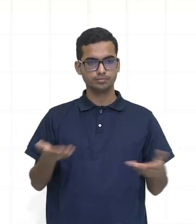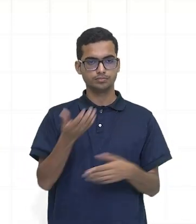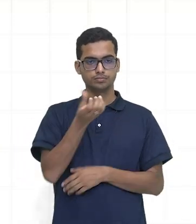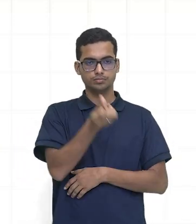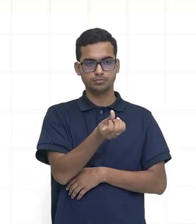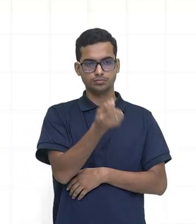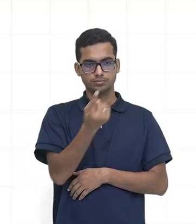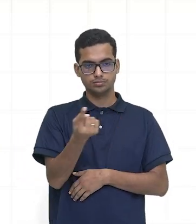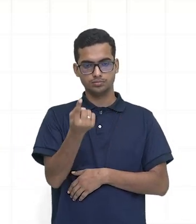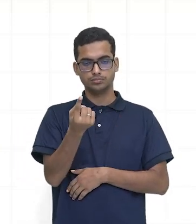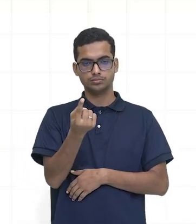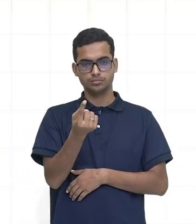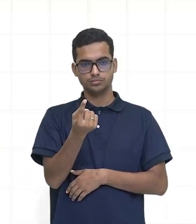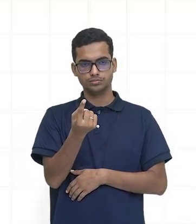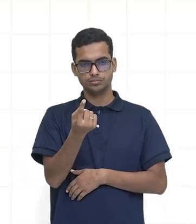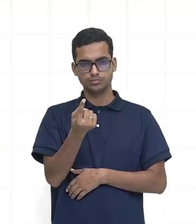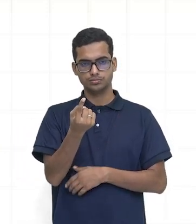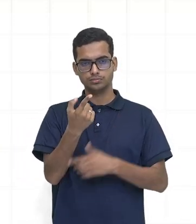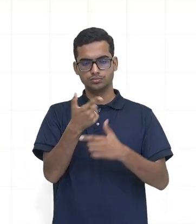1. Então vai ser